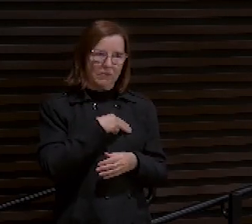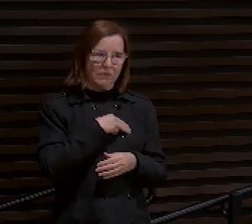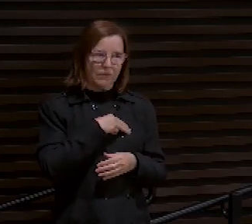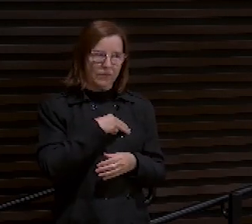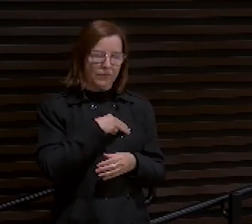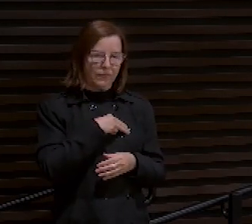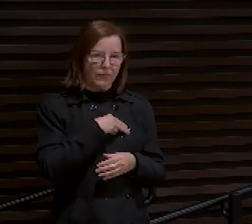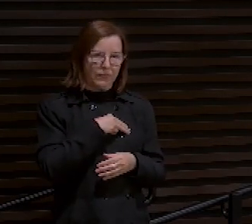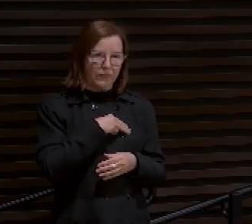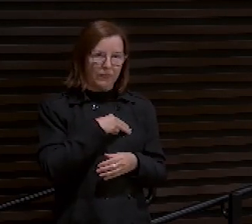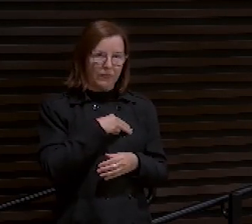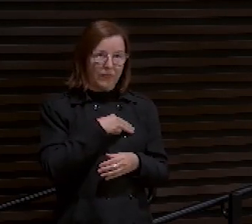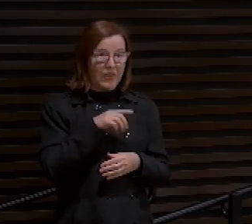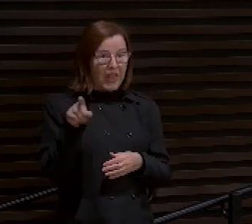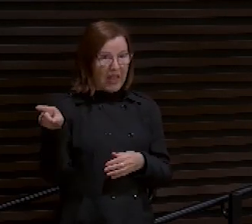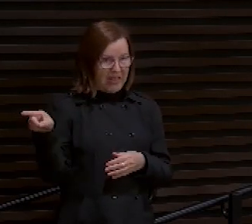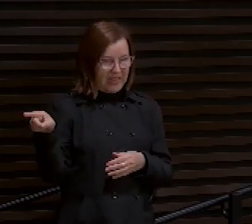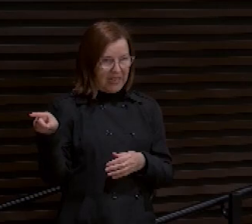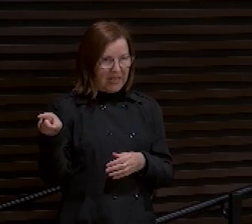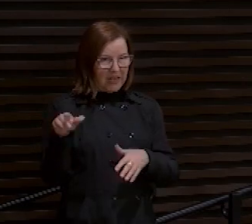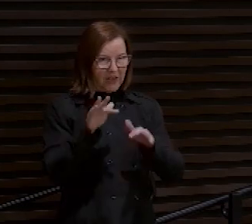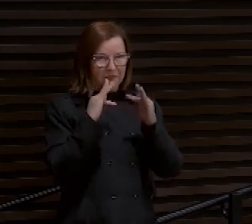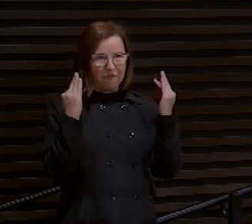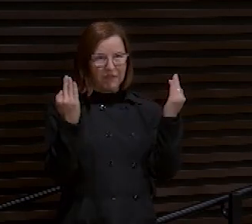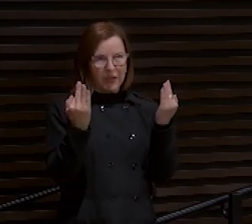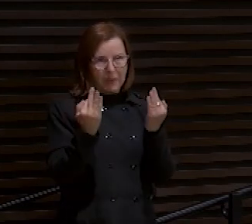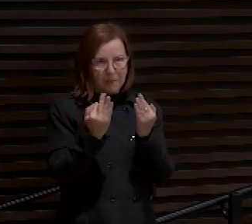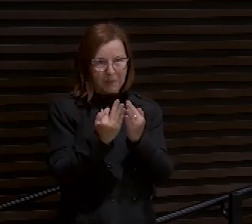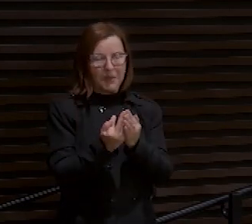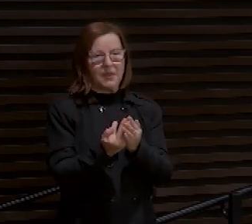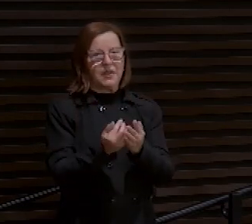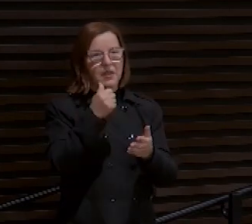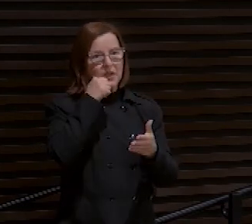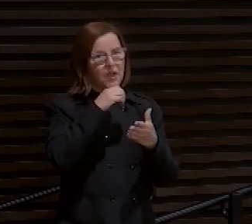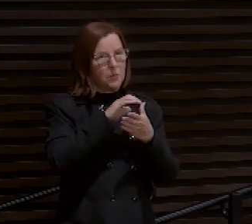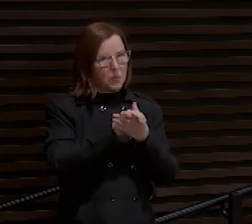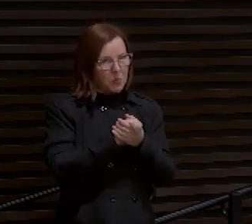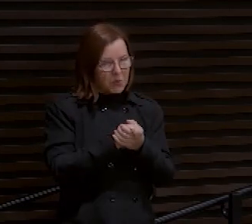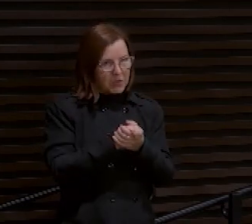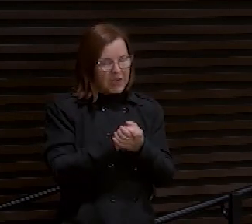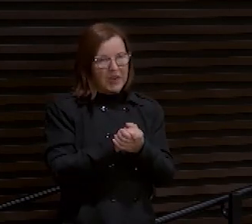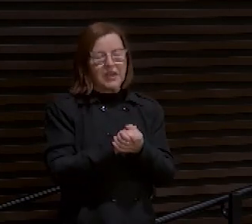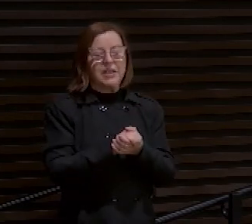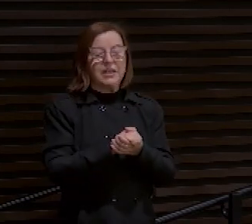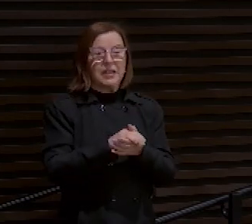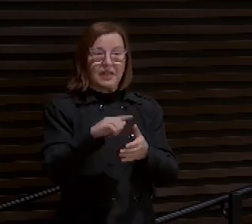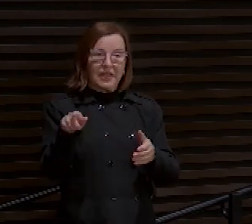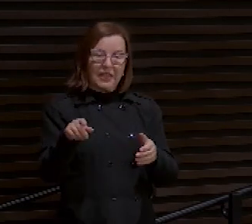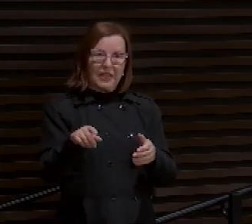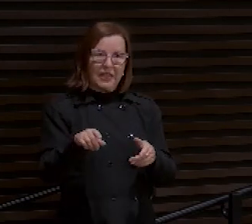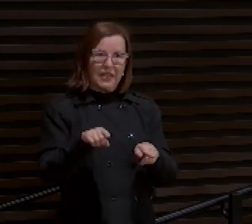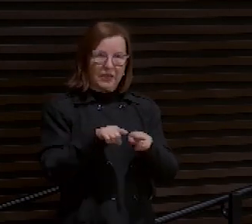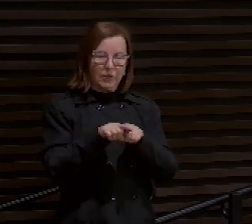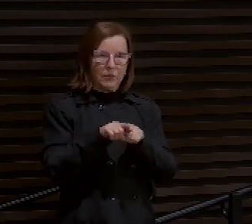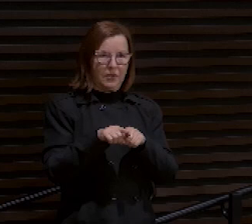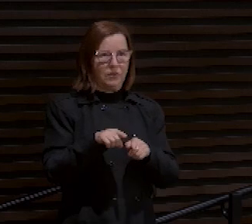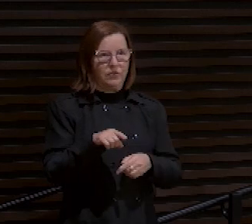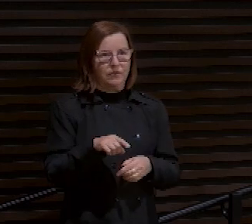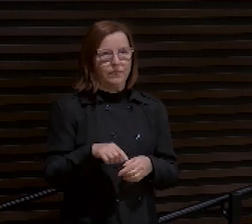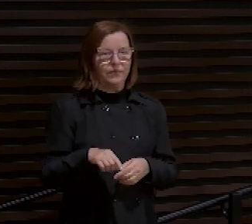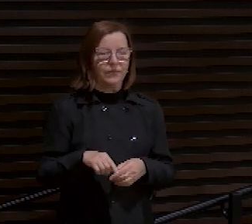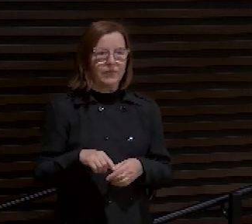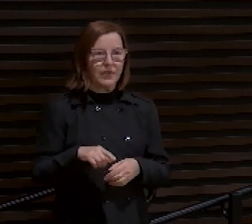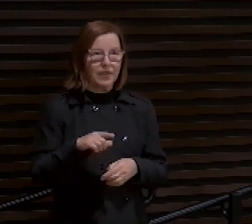Aquela família, amados, as esposas daqueles irmãos, elas tinham uma palavra daqueles irmãos,